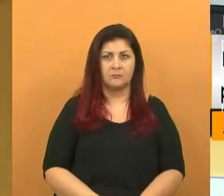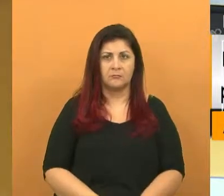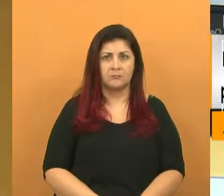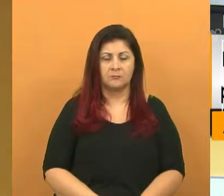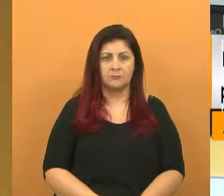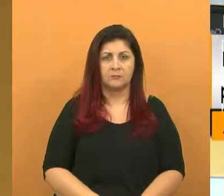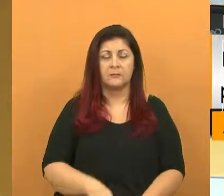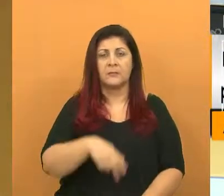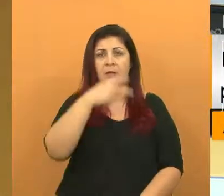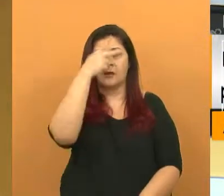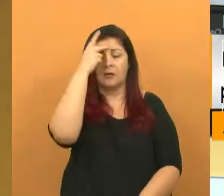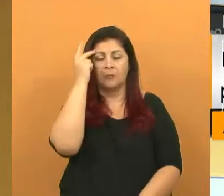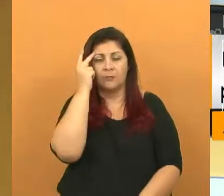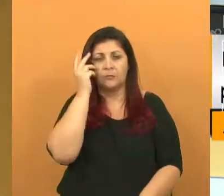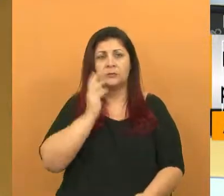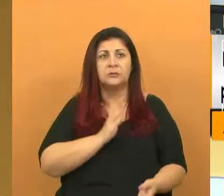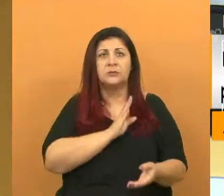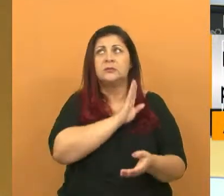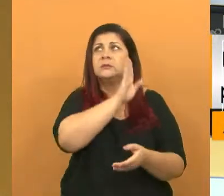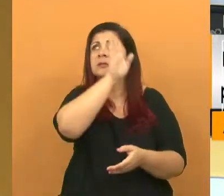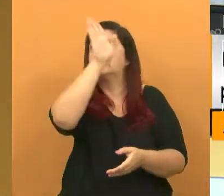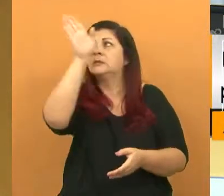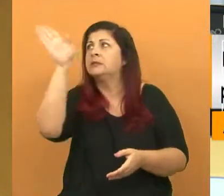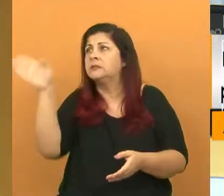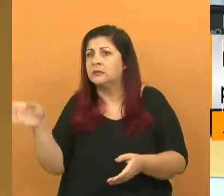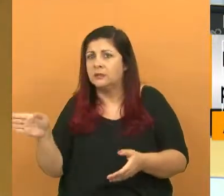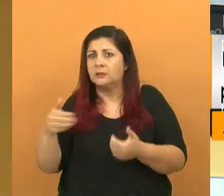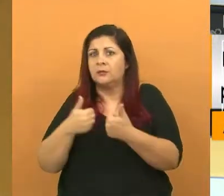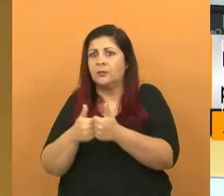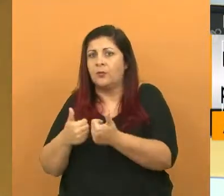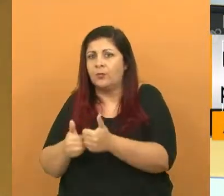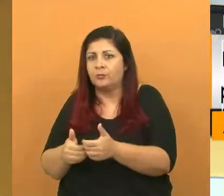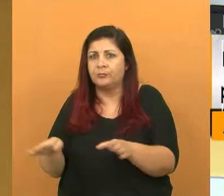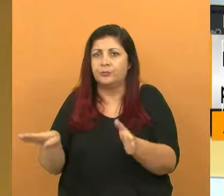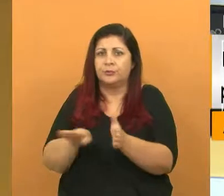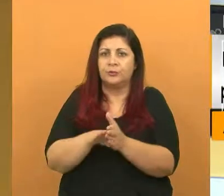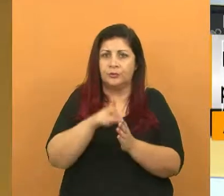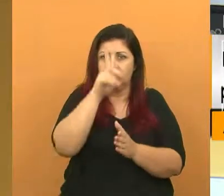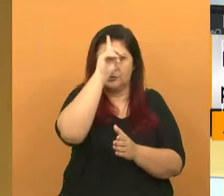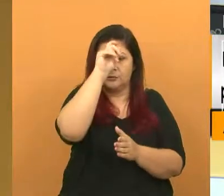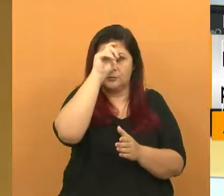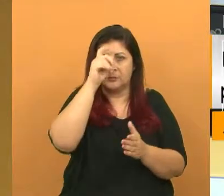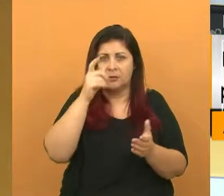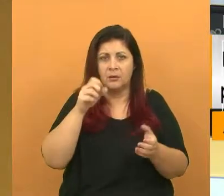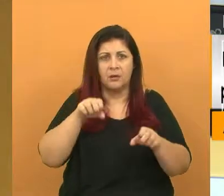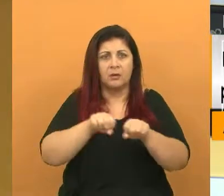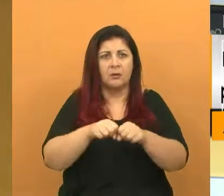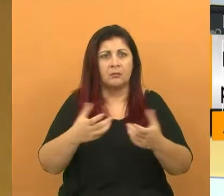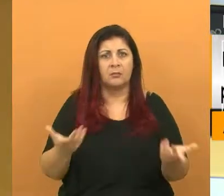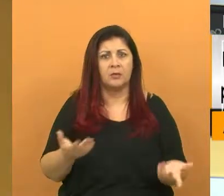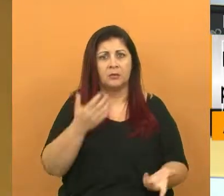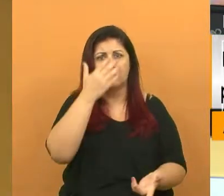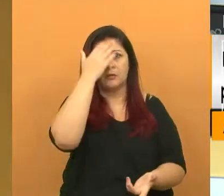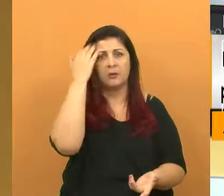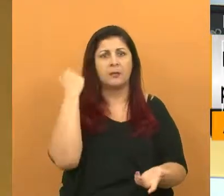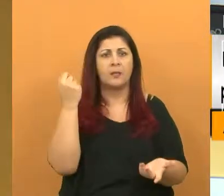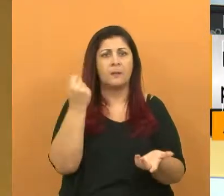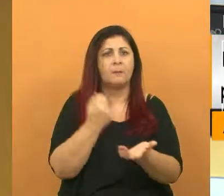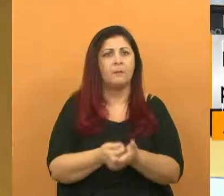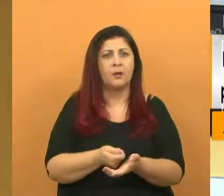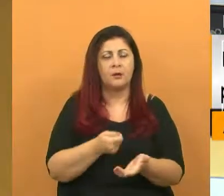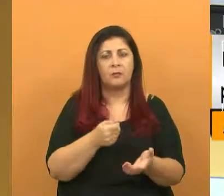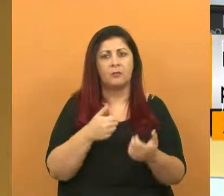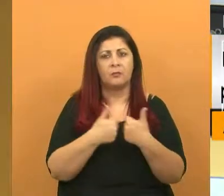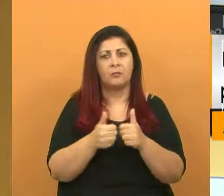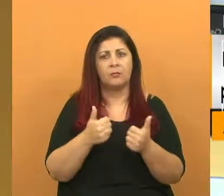Agora sai o pessoal do Parque Belu, vem na Santa Casa, chega lá, a máquina está quebrada. Mas já gastou R$8,20 de passagem.